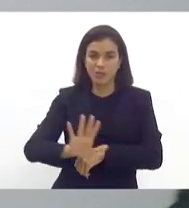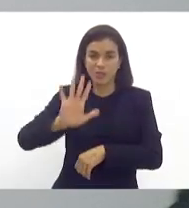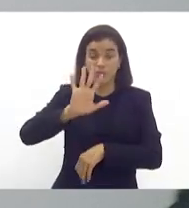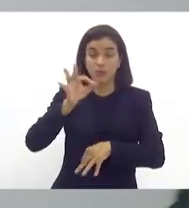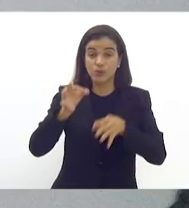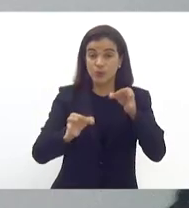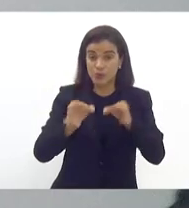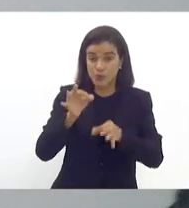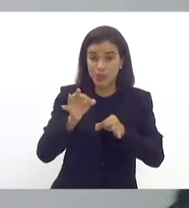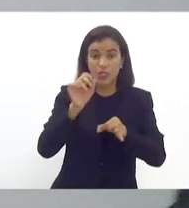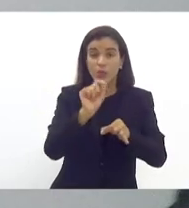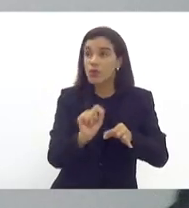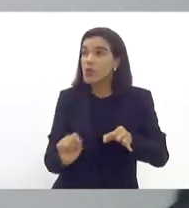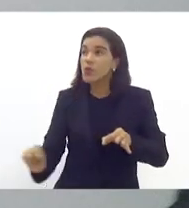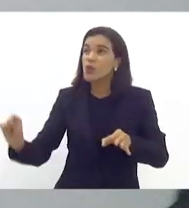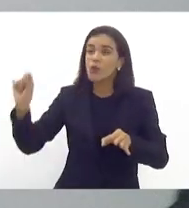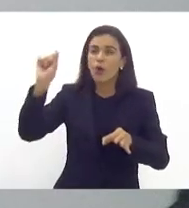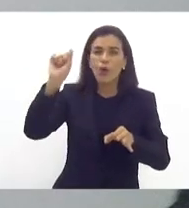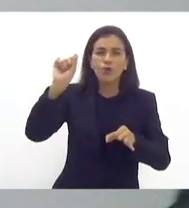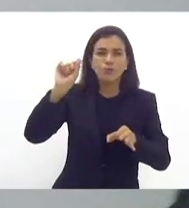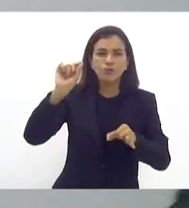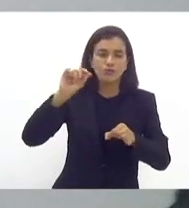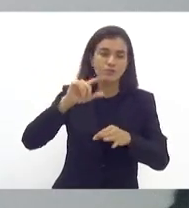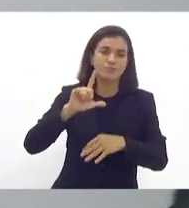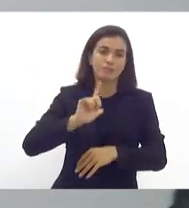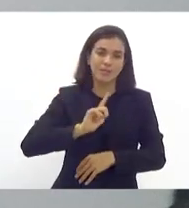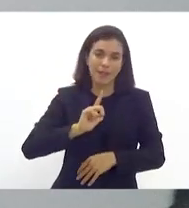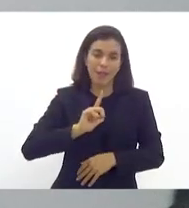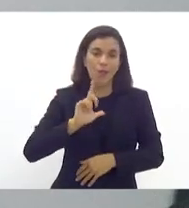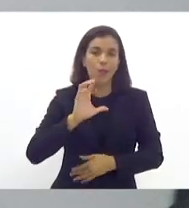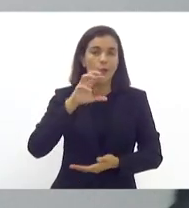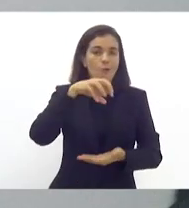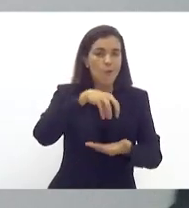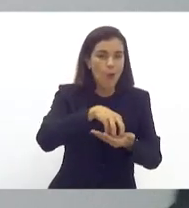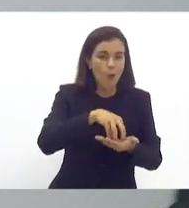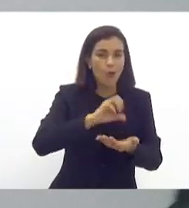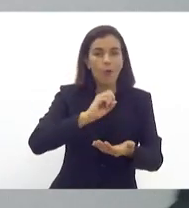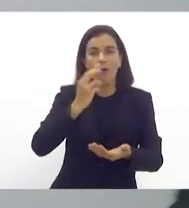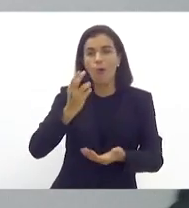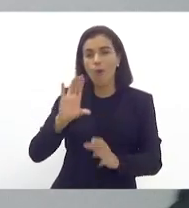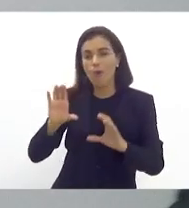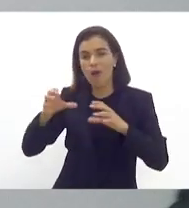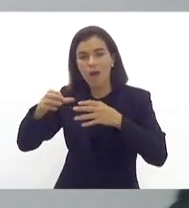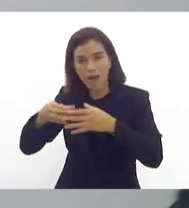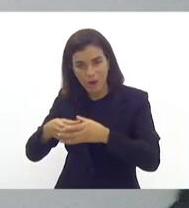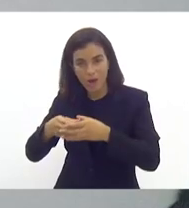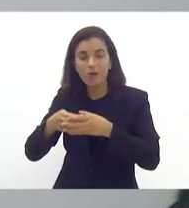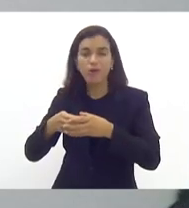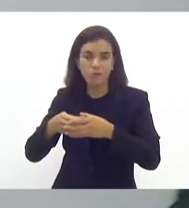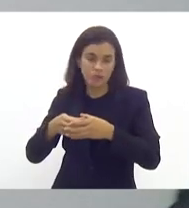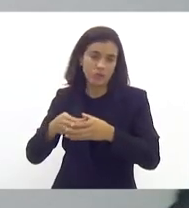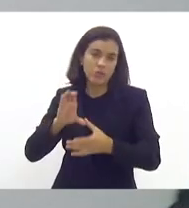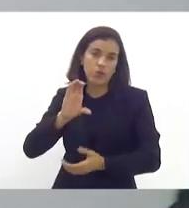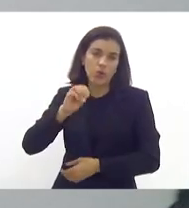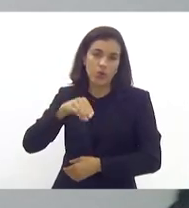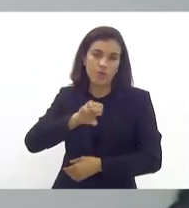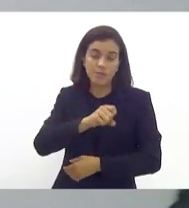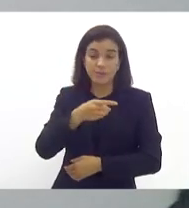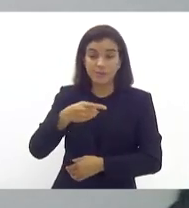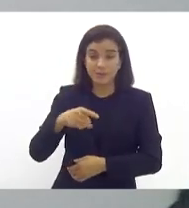país eles tenham algum órgão alguma comissão que seja com o nome que se quiser